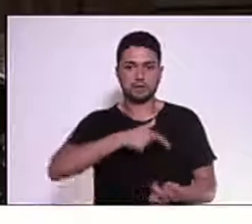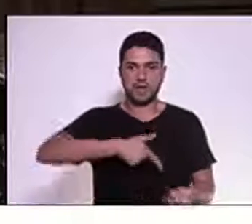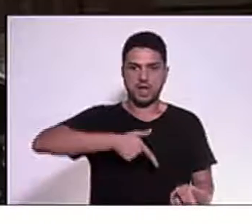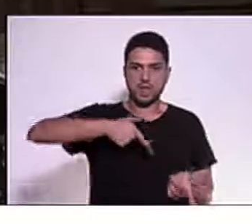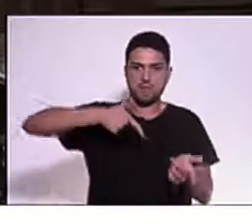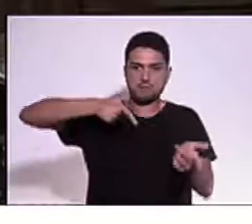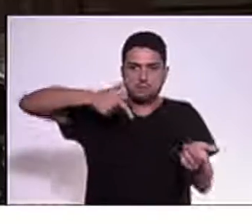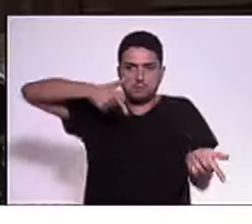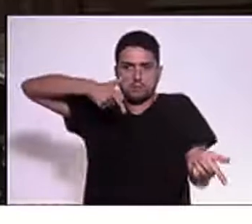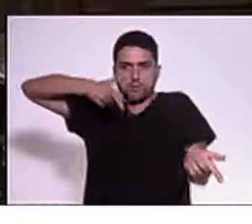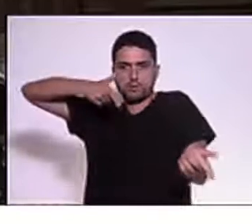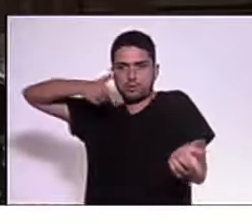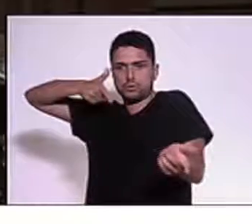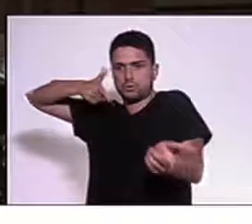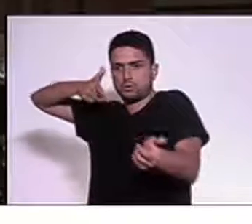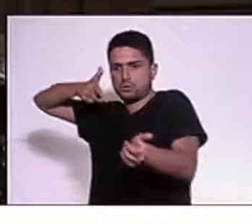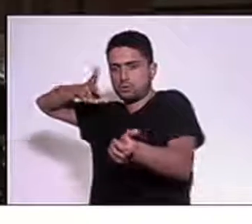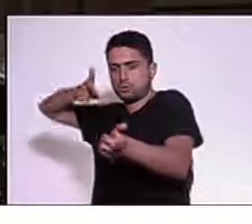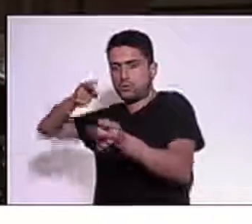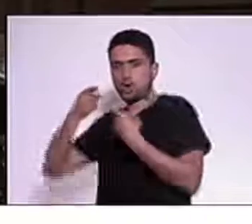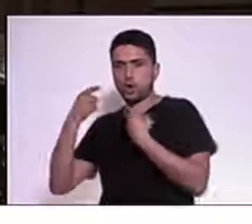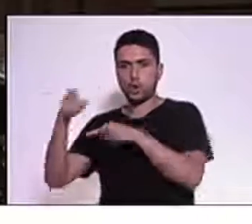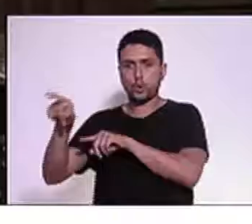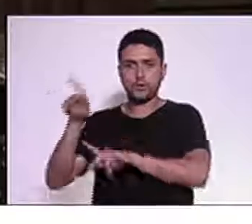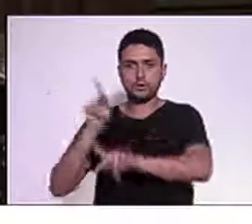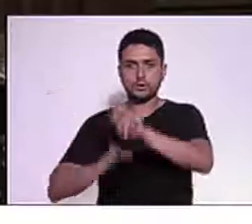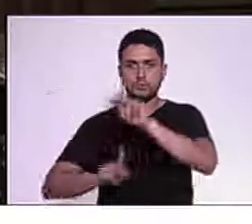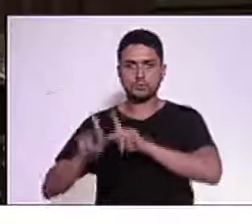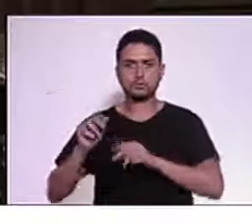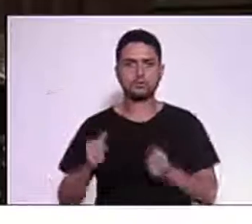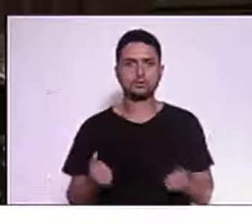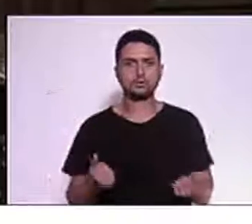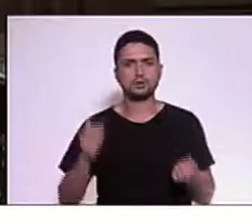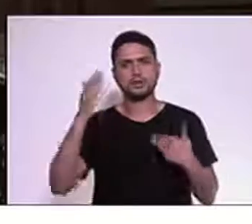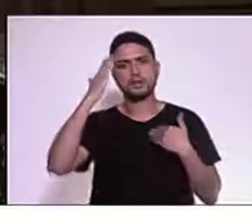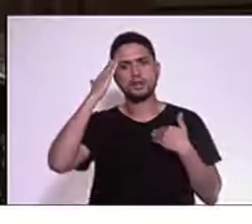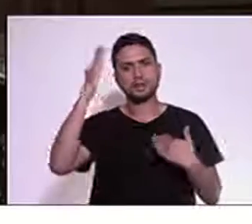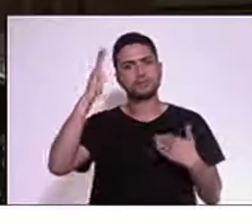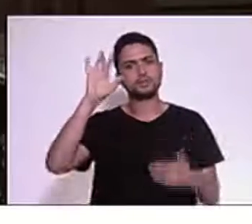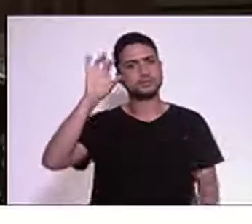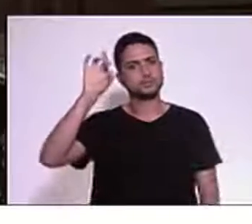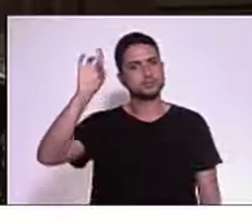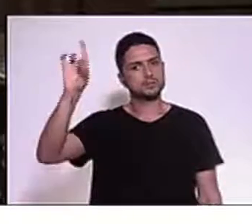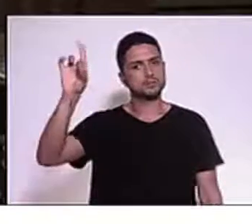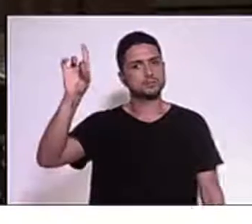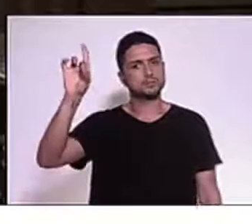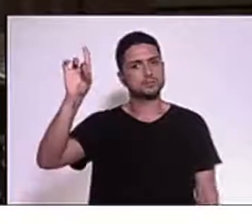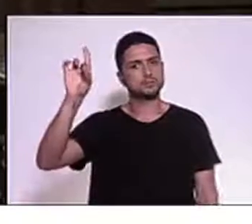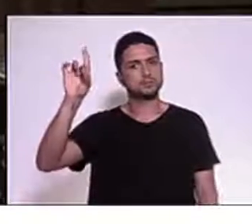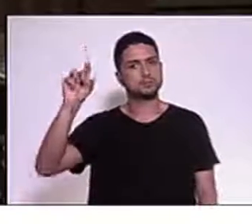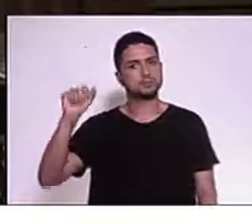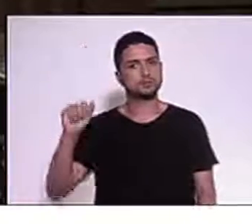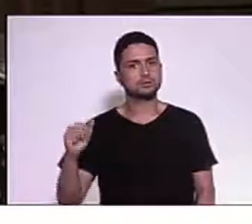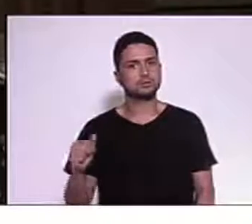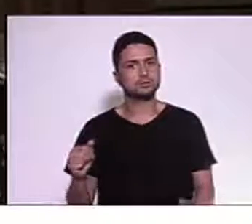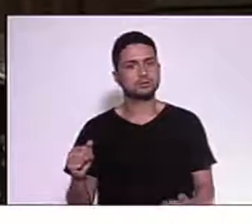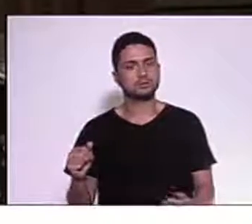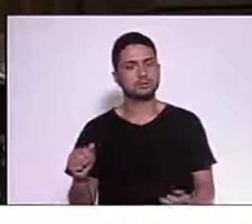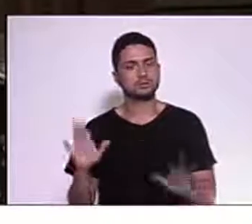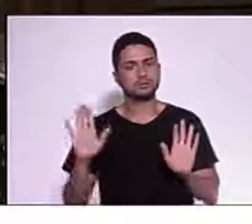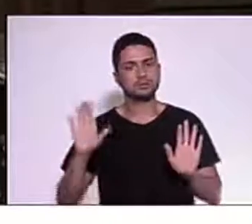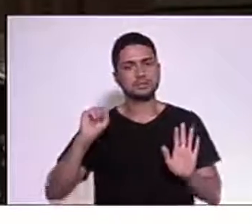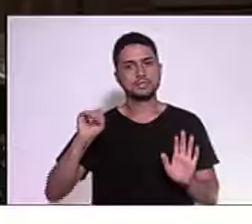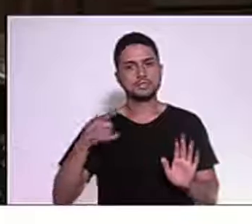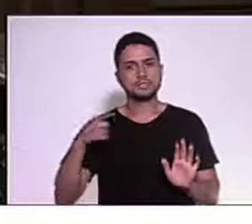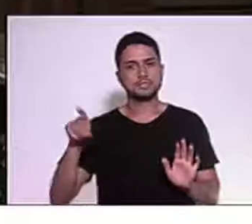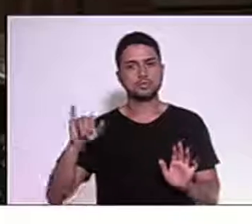um fuzil contra a população, e graças a Deus, as mãos de São Judas